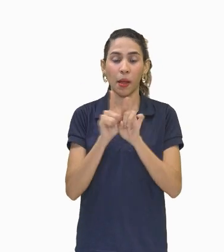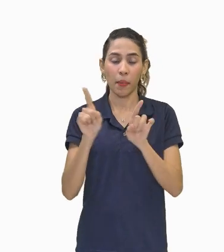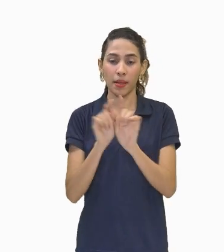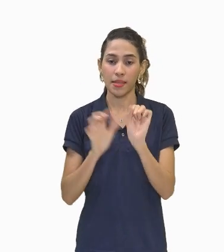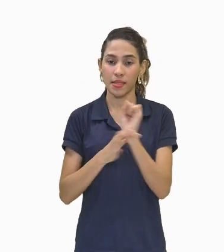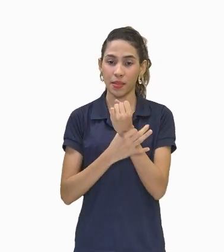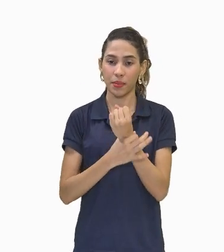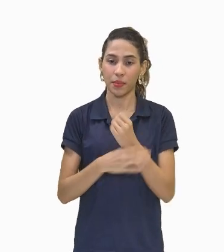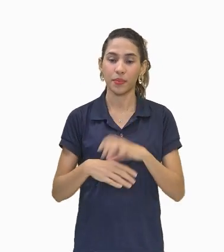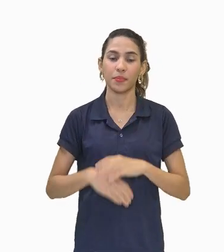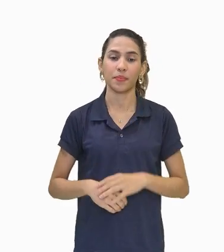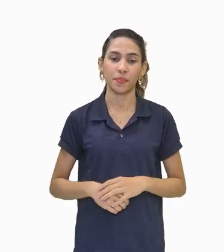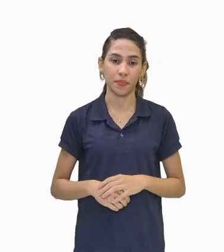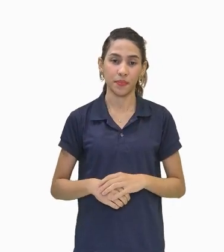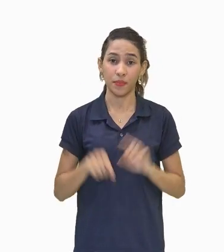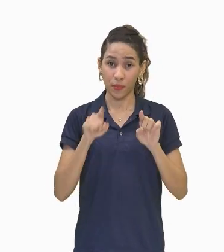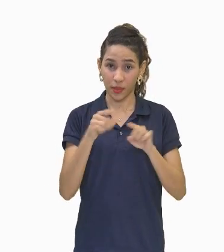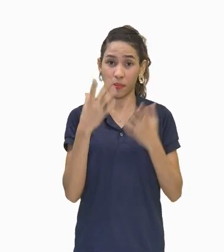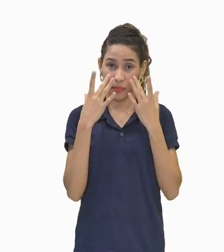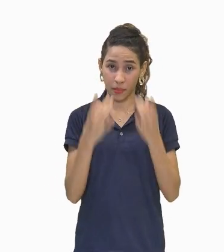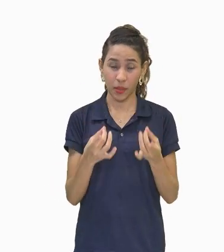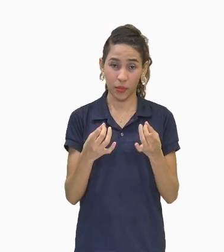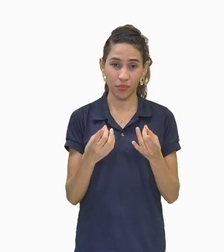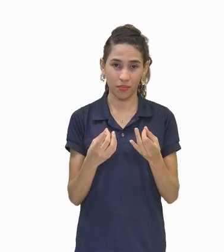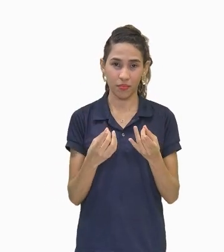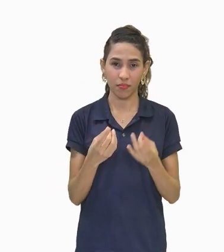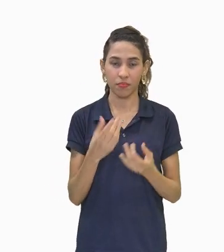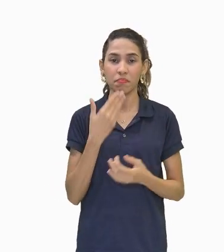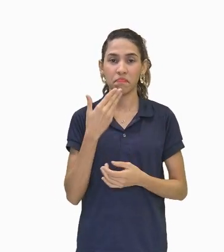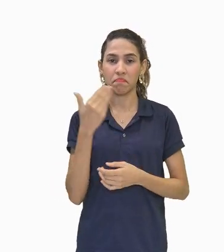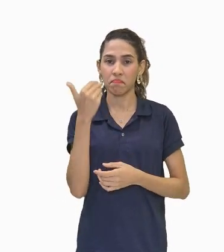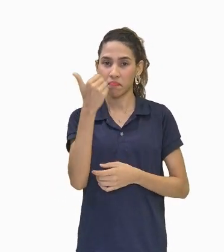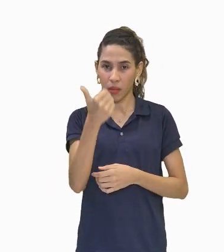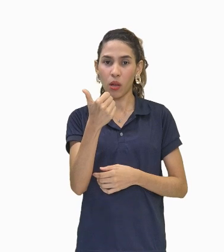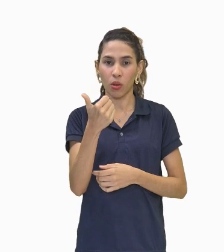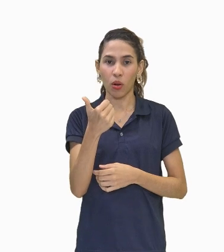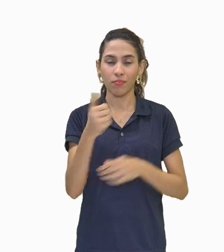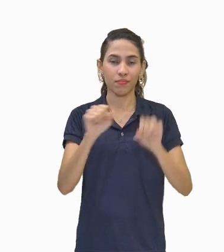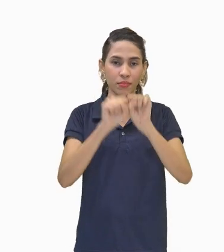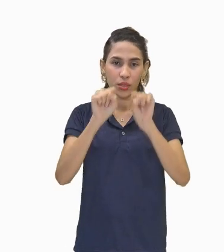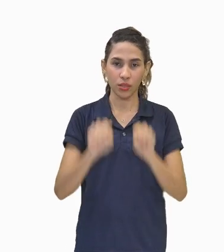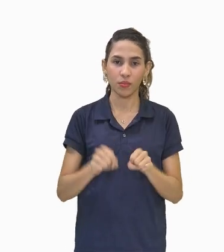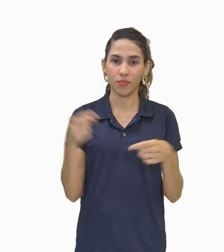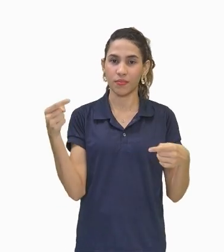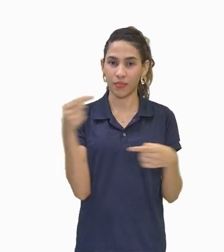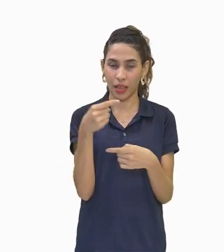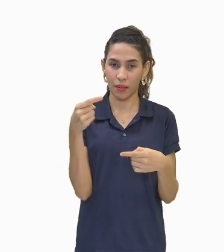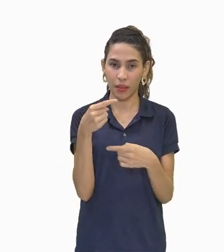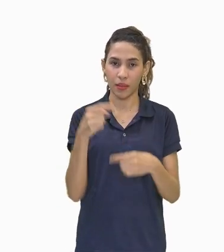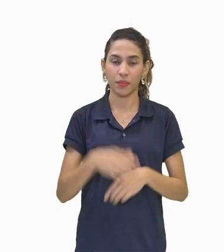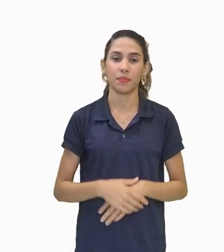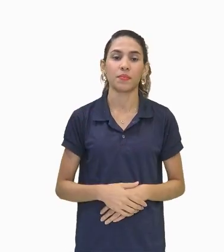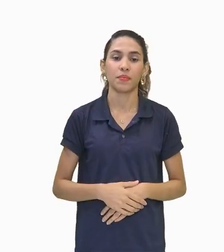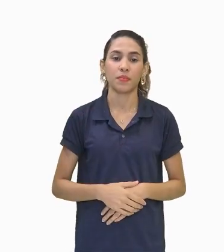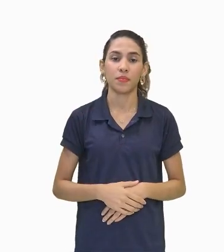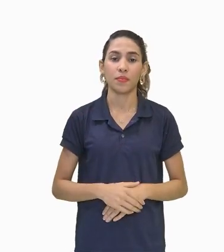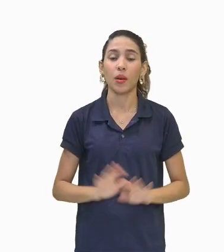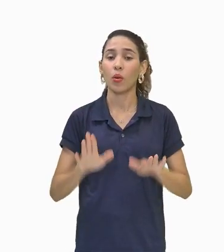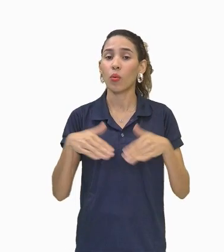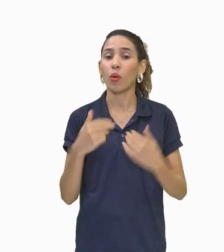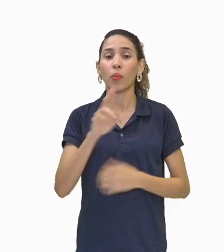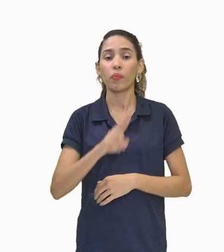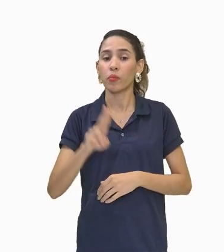um circuito paralelo. E quais as aplicações? Vejam aí comigo. Em série, vejam que ela